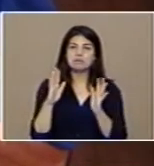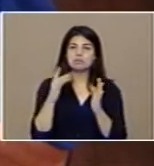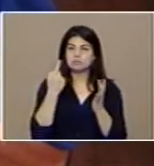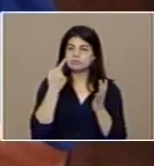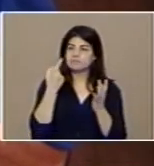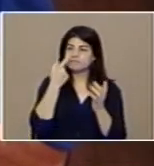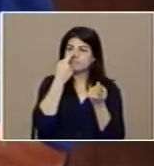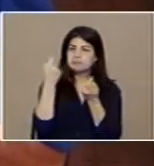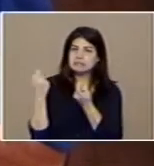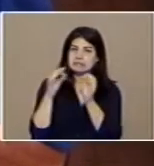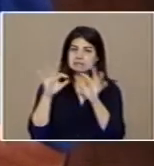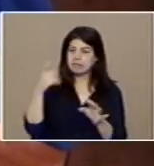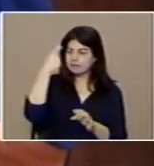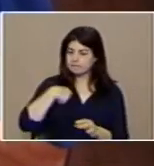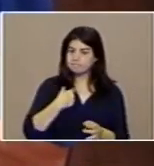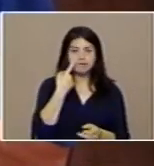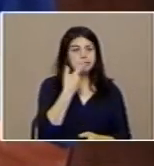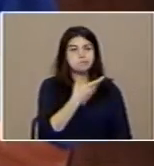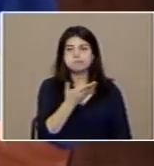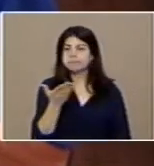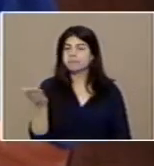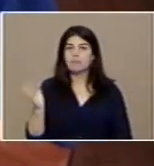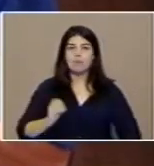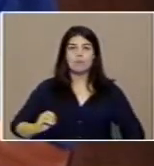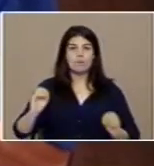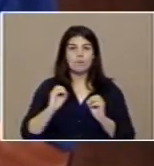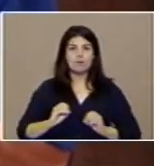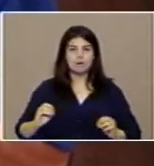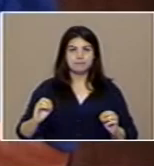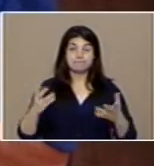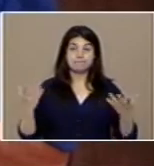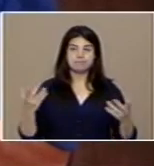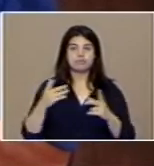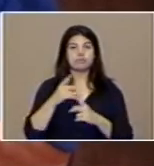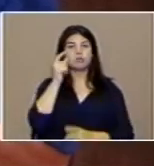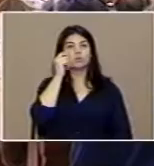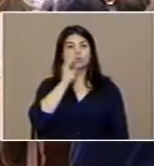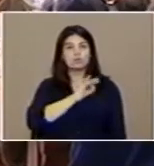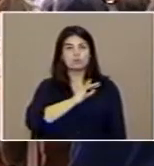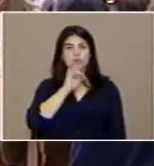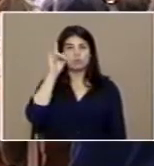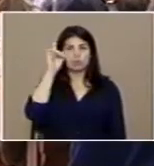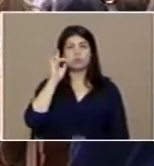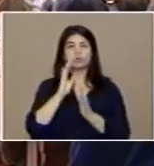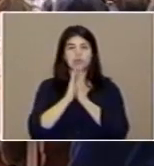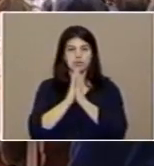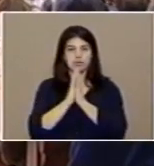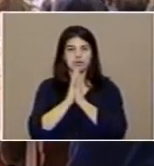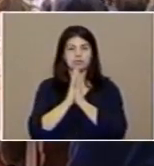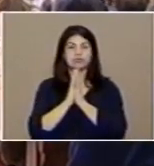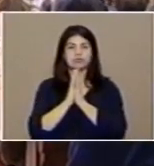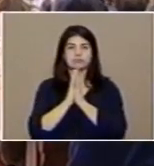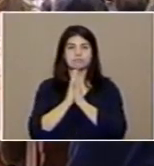semelhante a ele e então o Senhor Deus fez descer sobre o